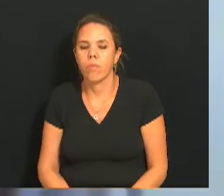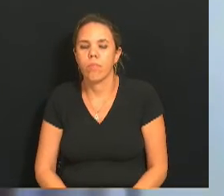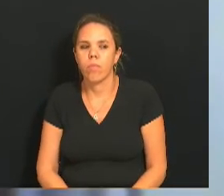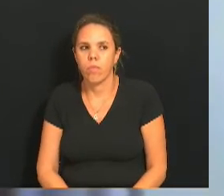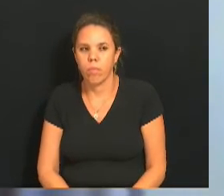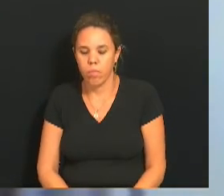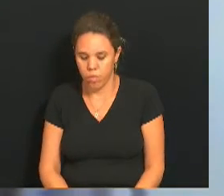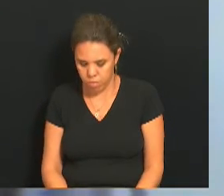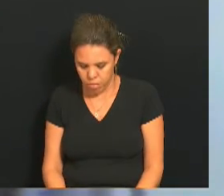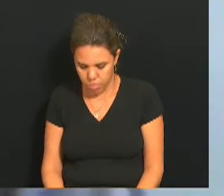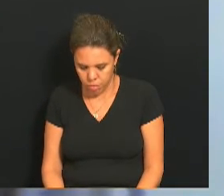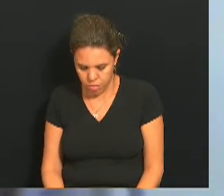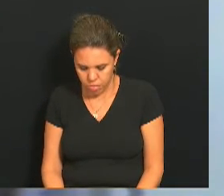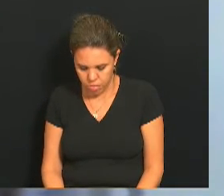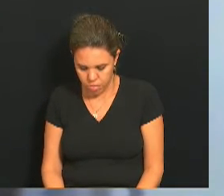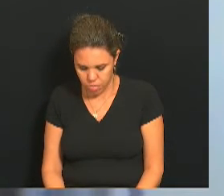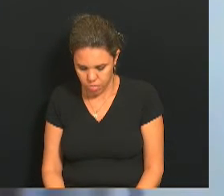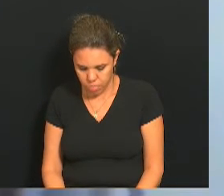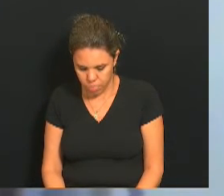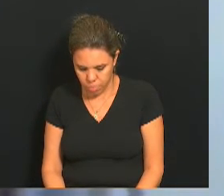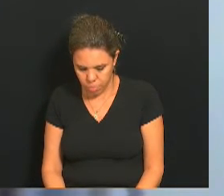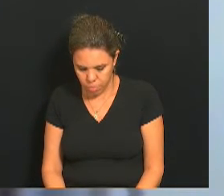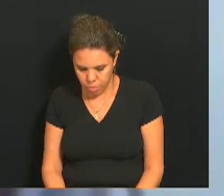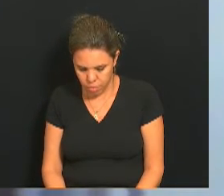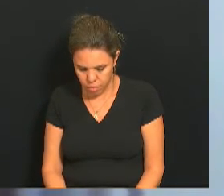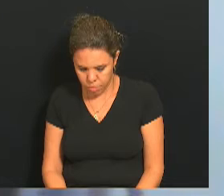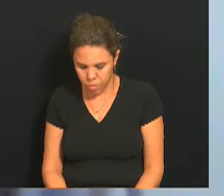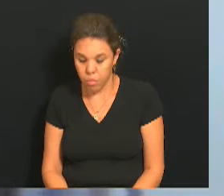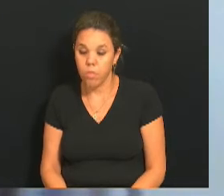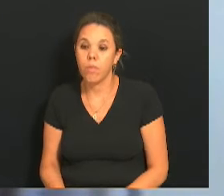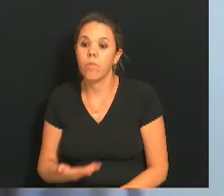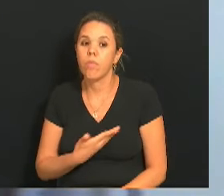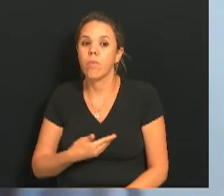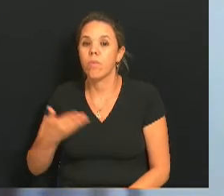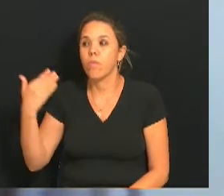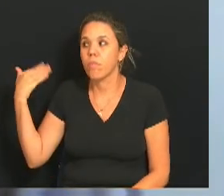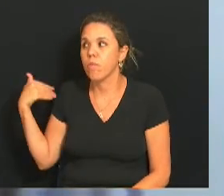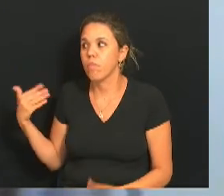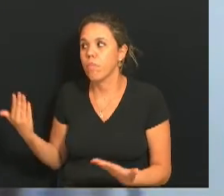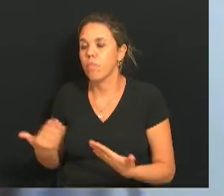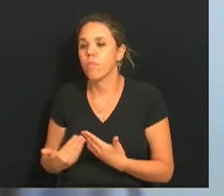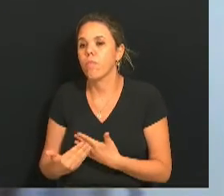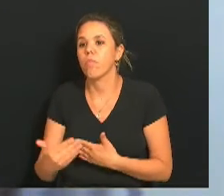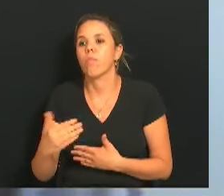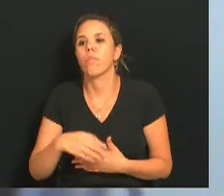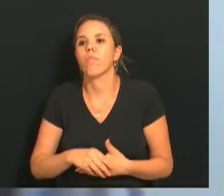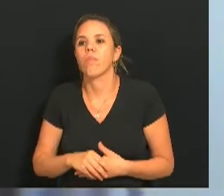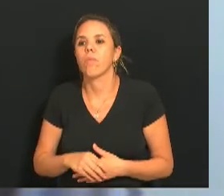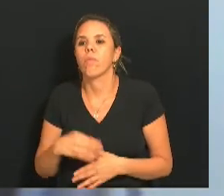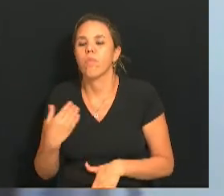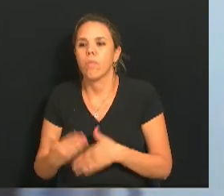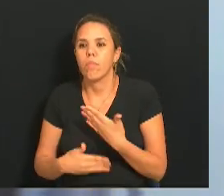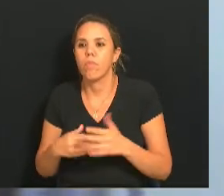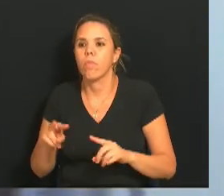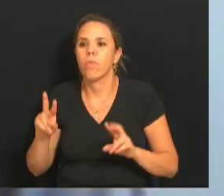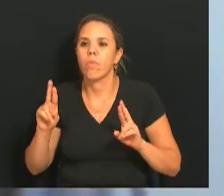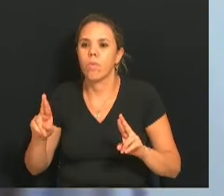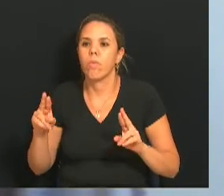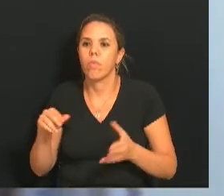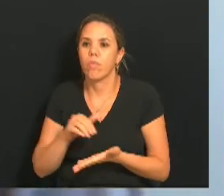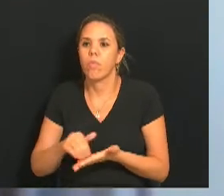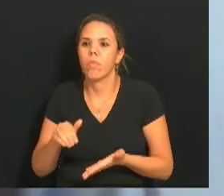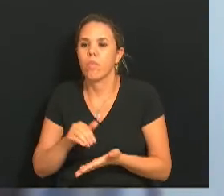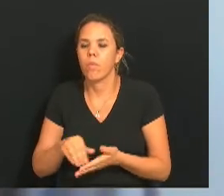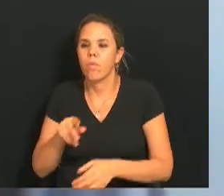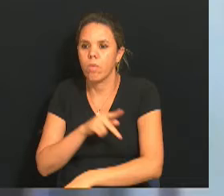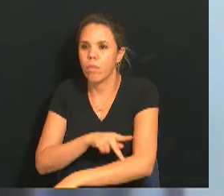seja agora, seja no governo anterior, é muito no recorte dos aspectos do departamento